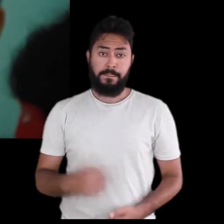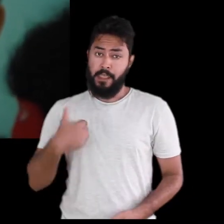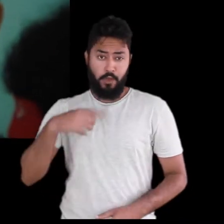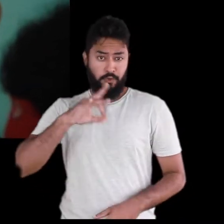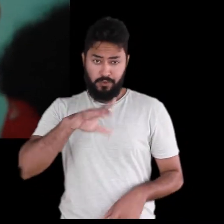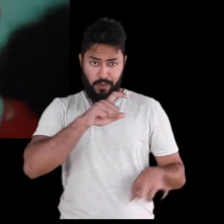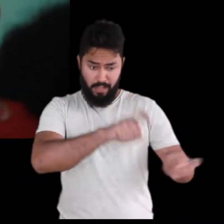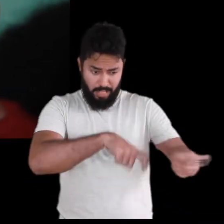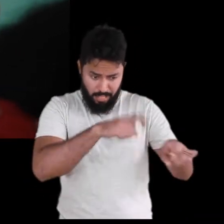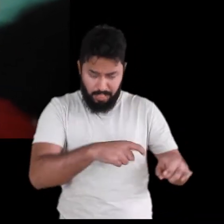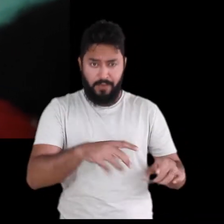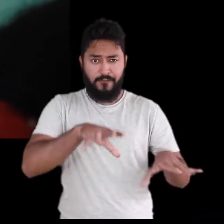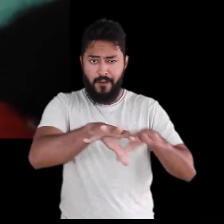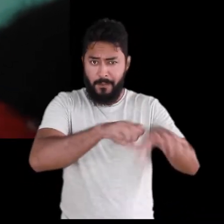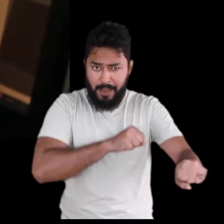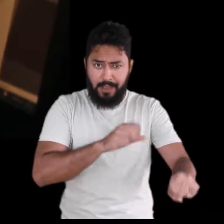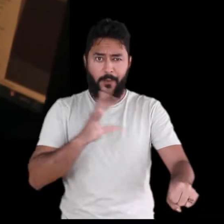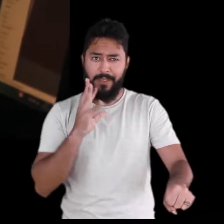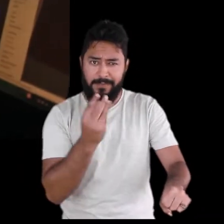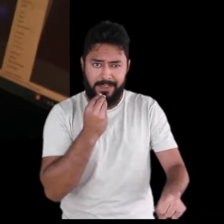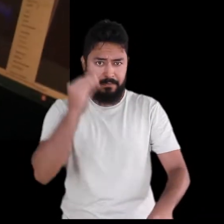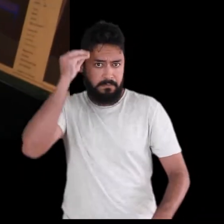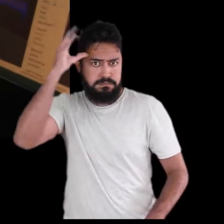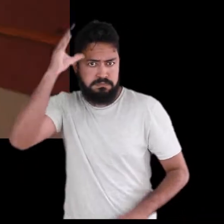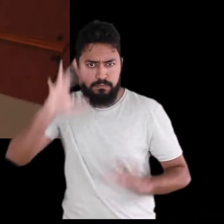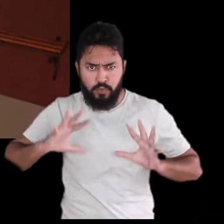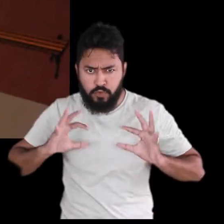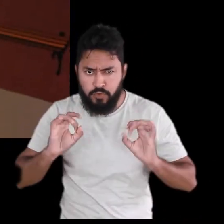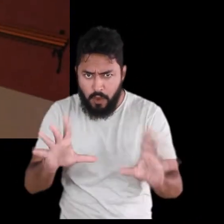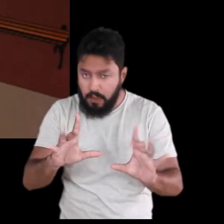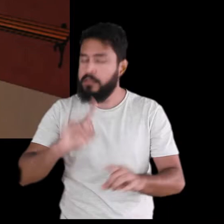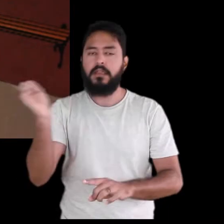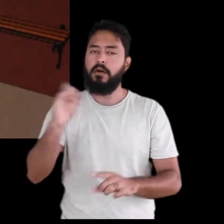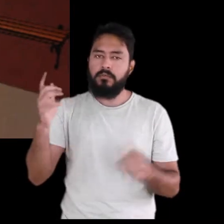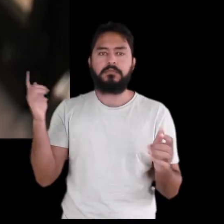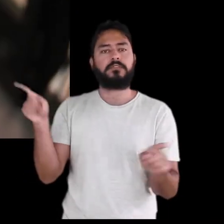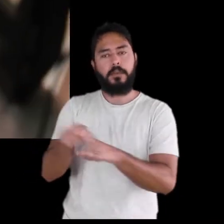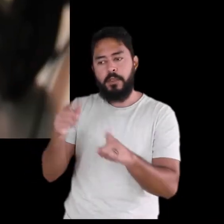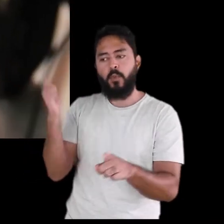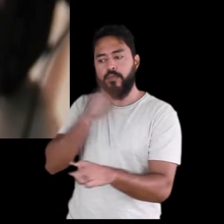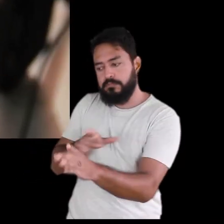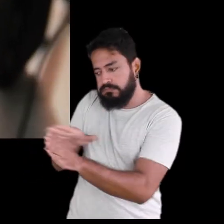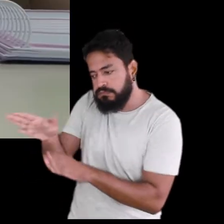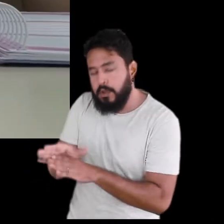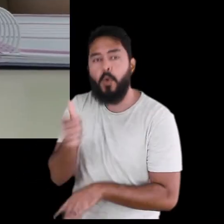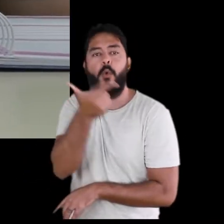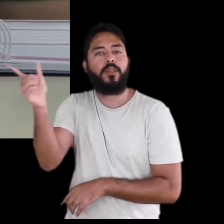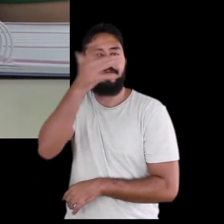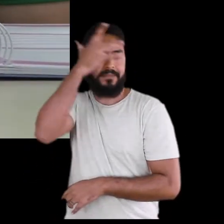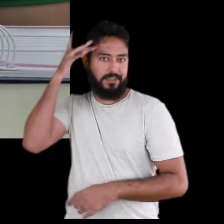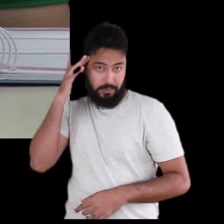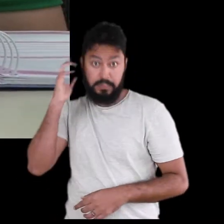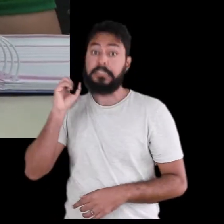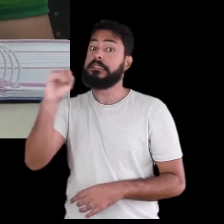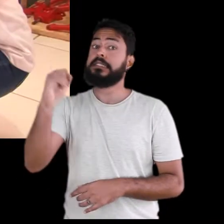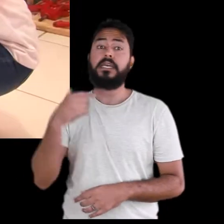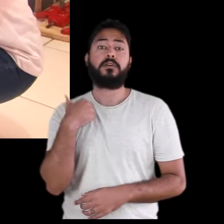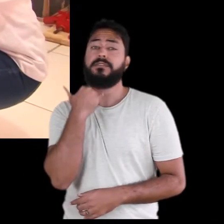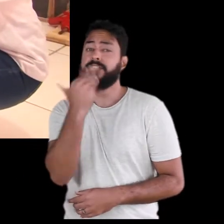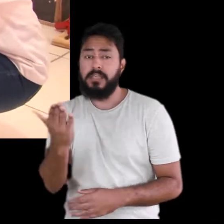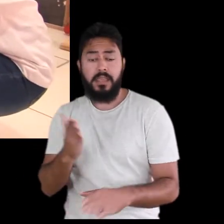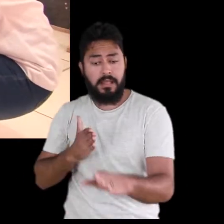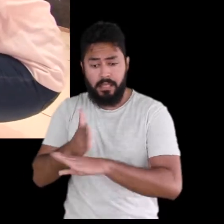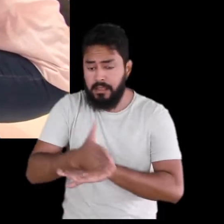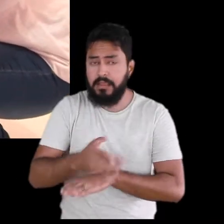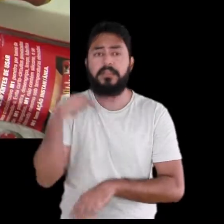somente uma agricole aí do menos conhecimentos eu sou uma pessoa que eu consigo transformar outras pessoas eu não faria isso se eu não tivesse vendo